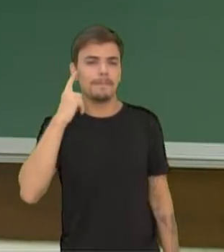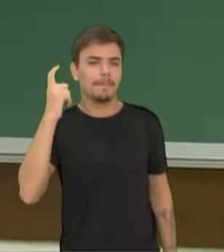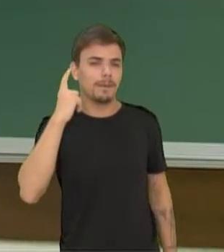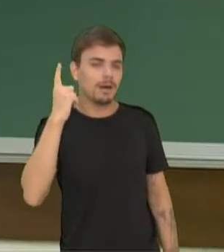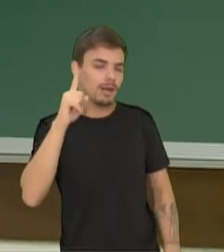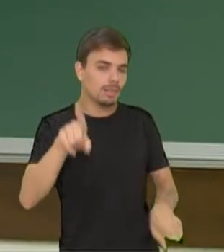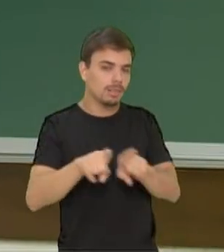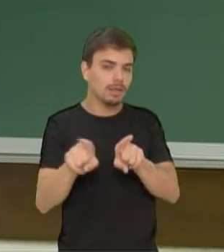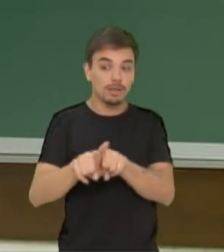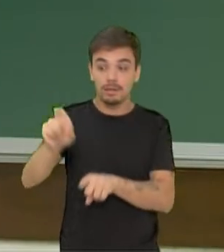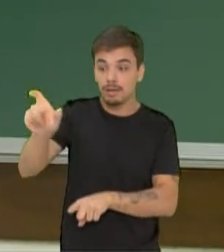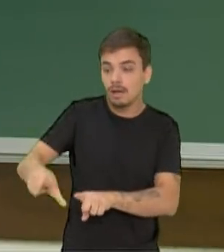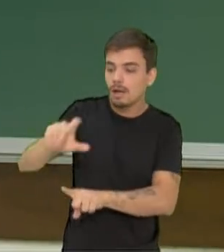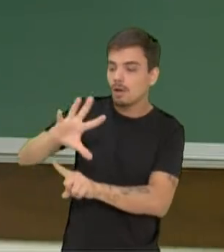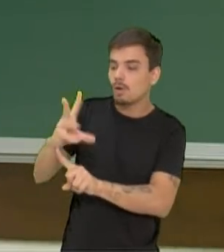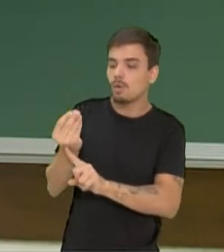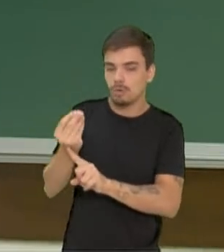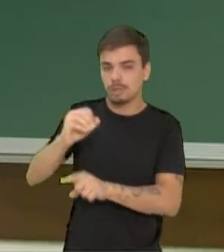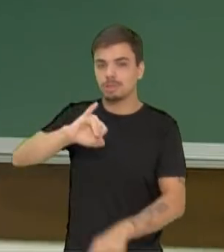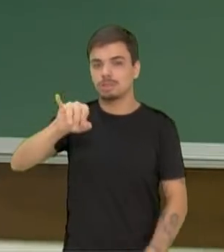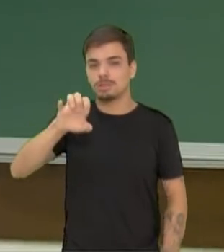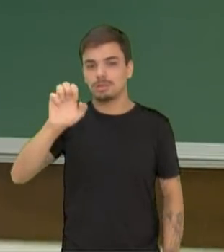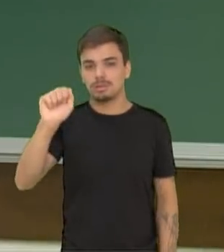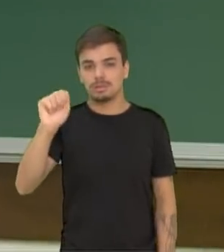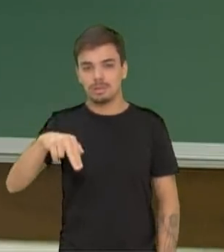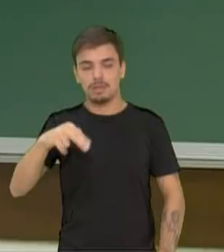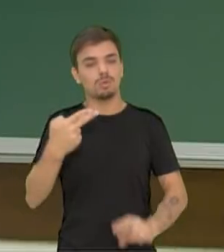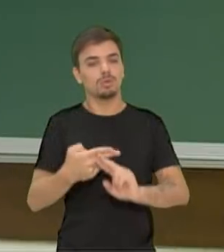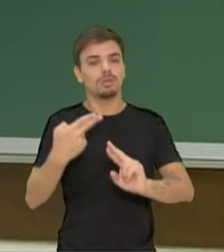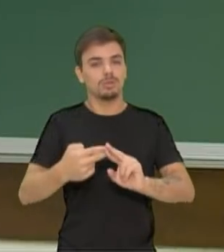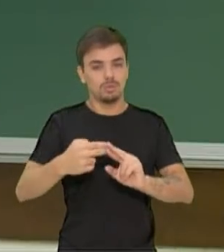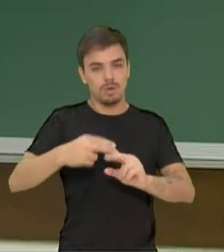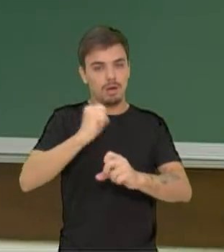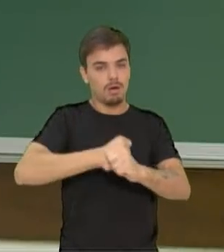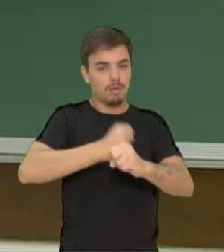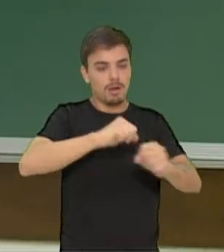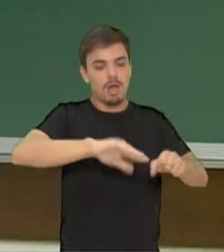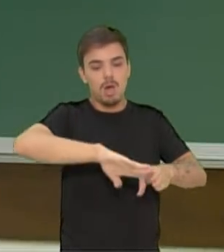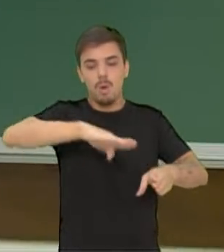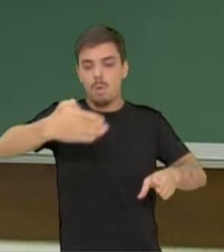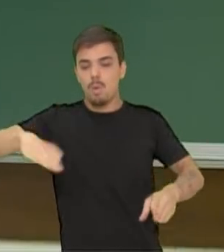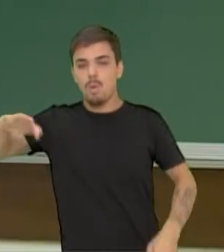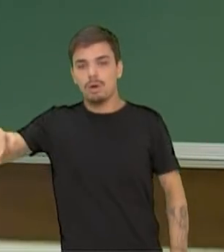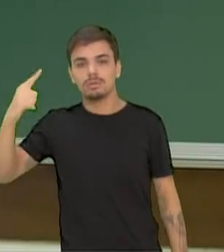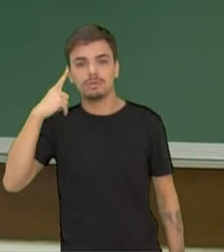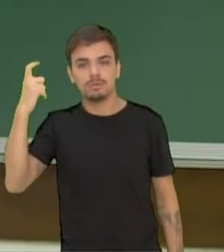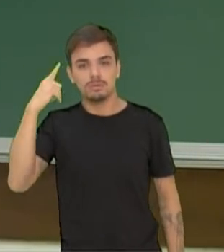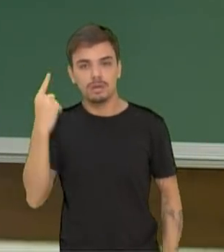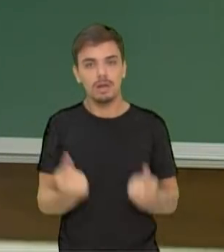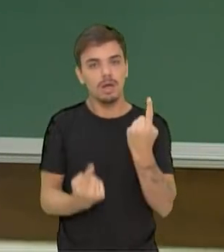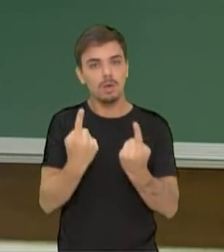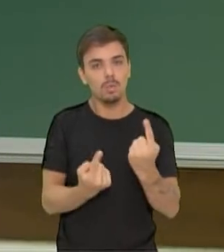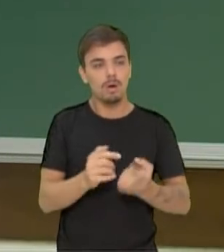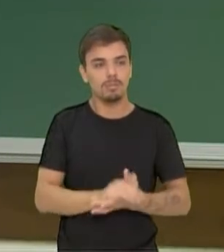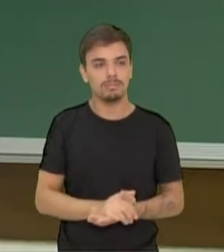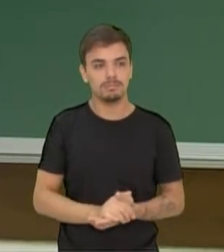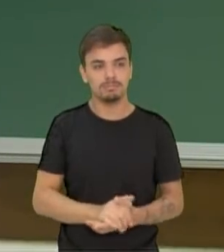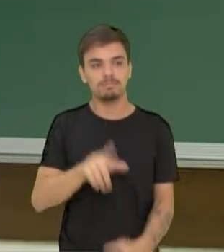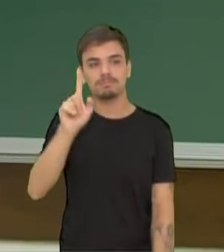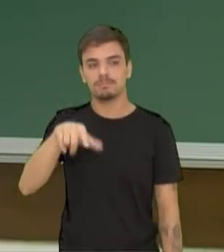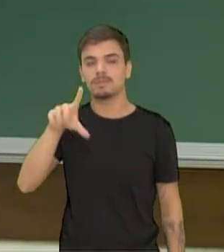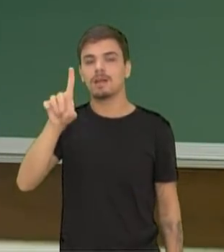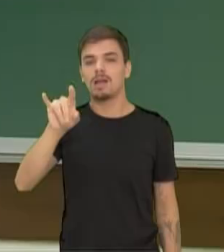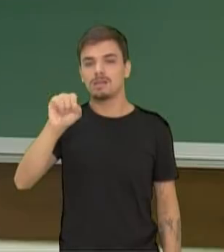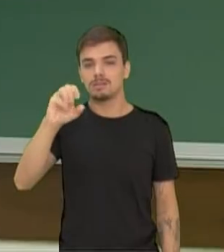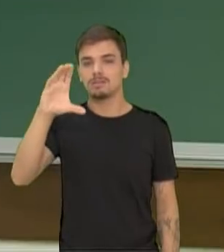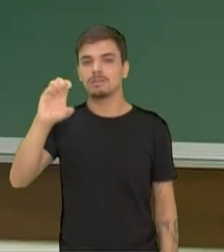o escultor Jean Shin utilizou em sua obra Onda Sonora? Qual será? Quem que lembrou? Foi